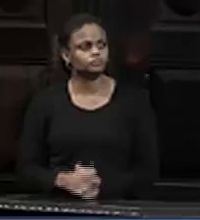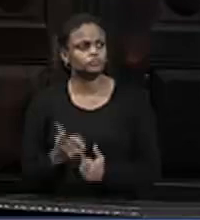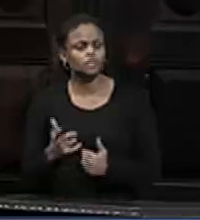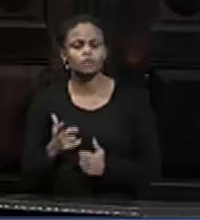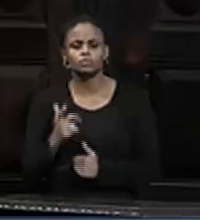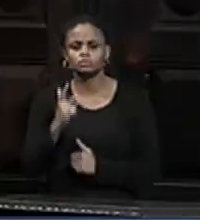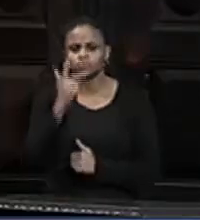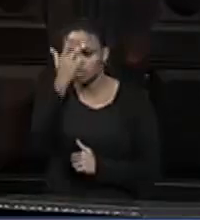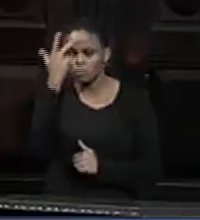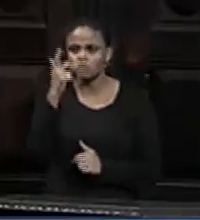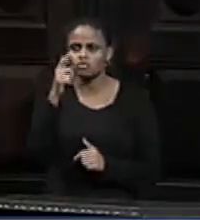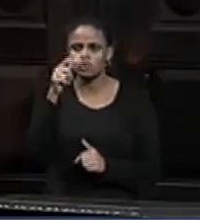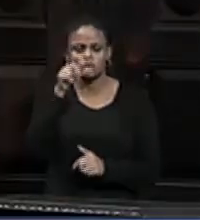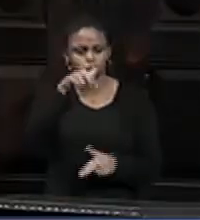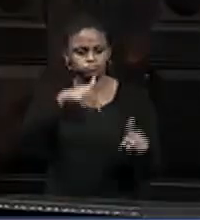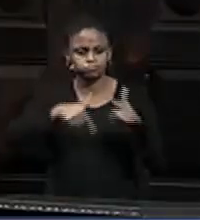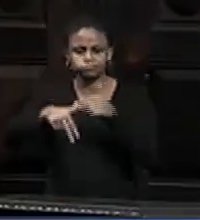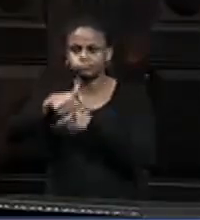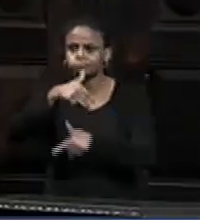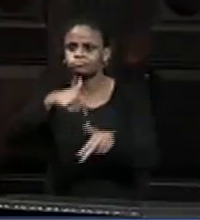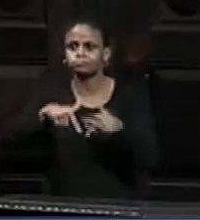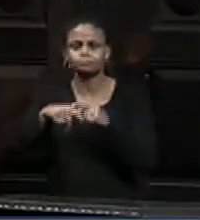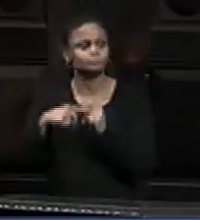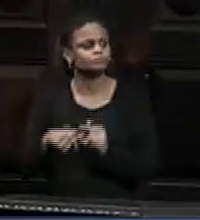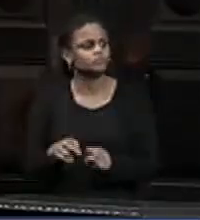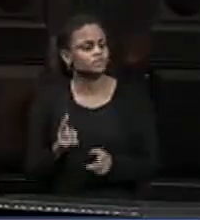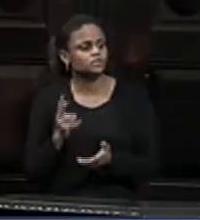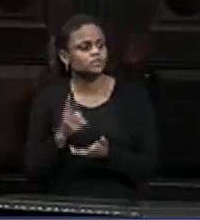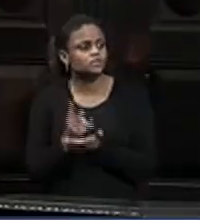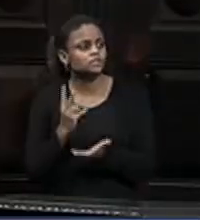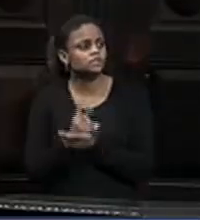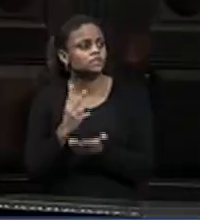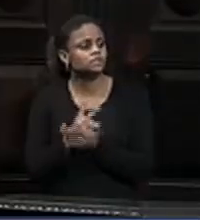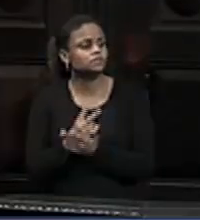figuras são quadros à disposição